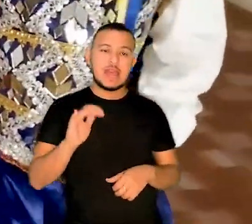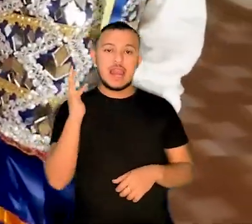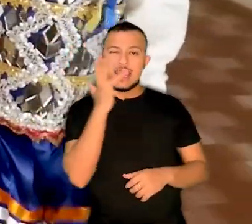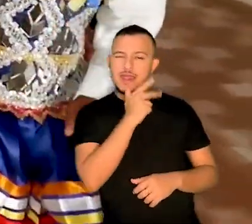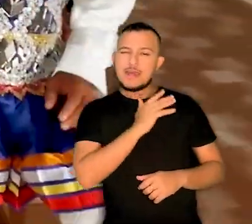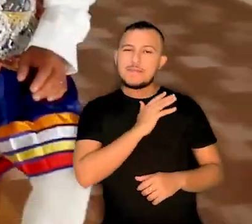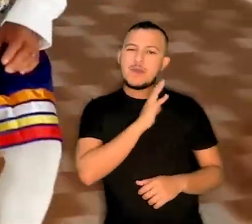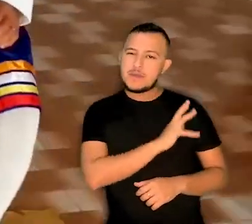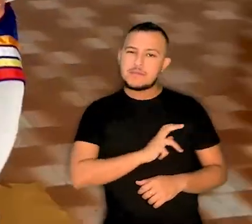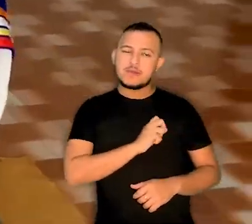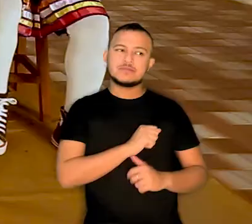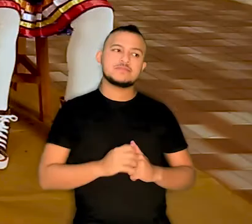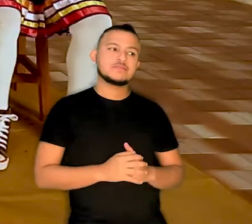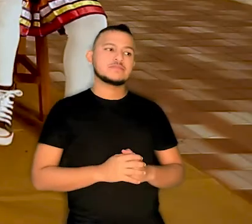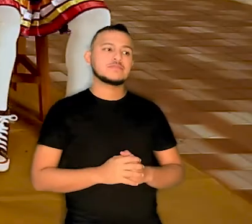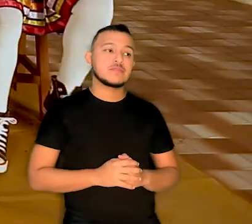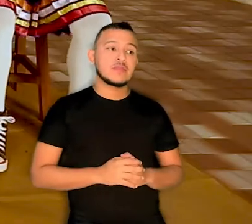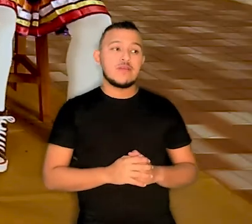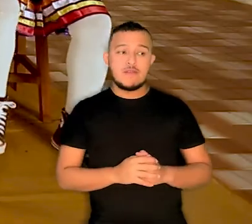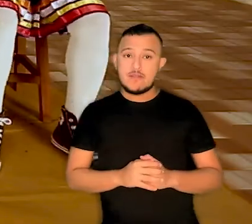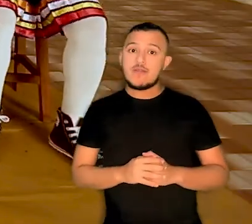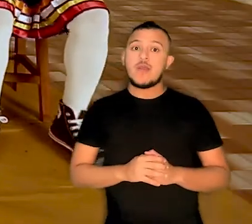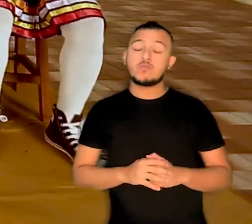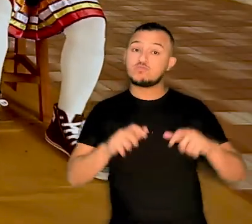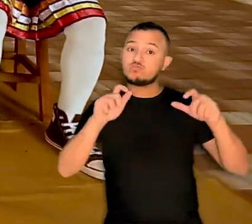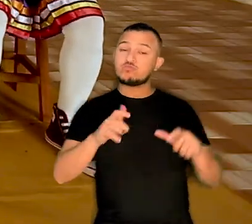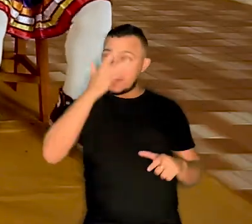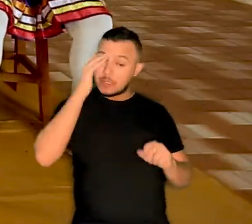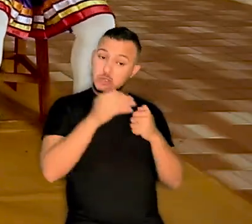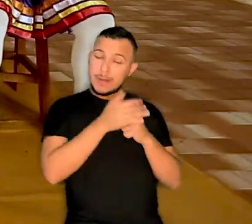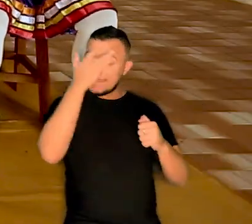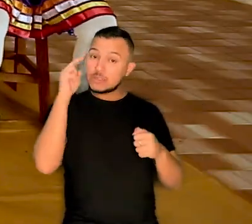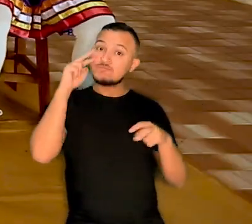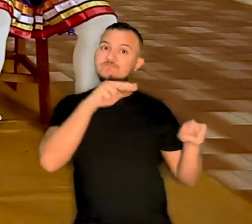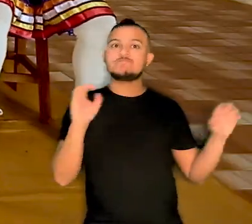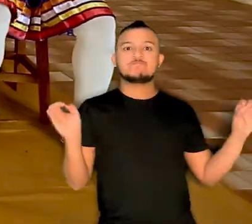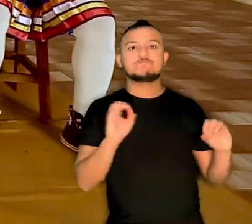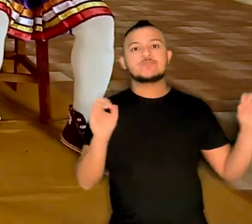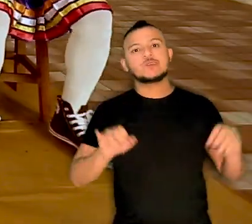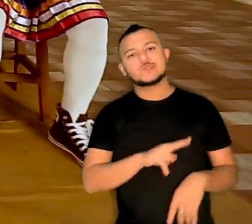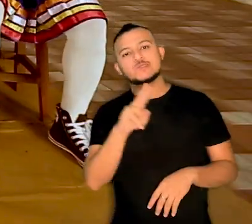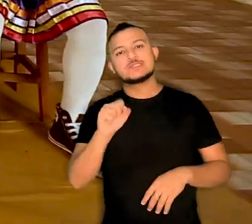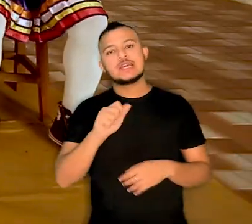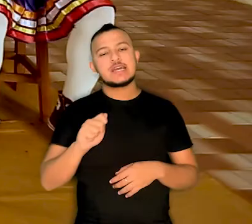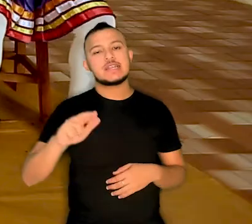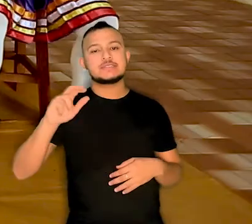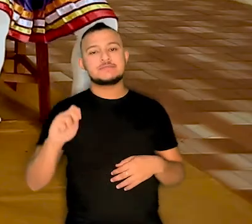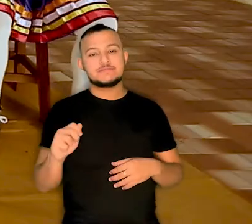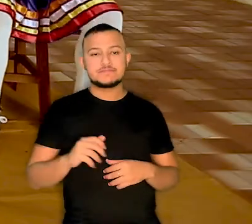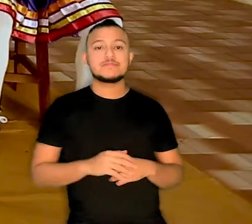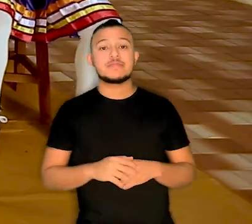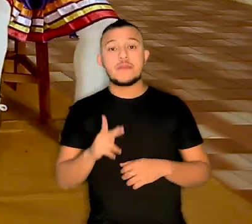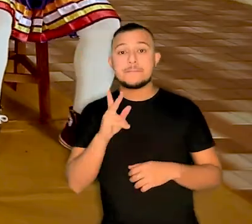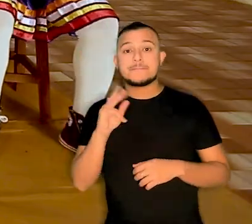meu amor. E nós te veremos, juntará meu bem, juntar, juntará teu